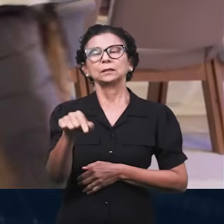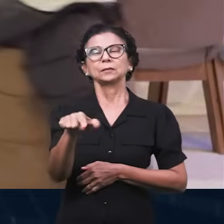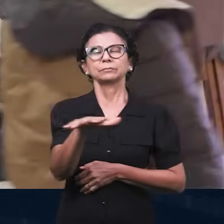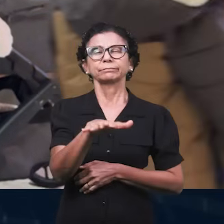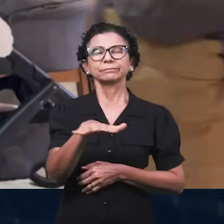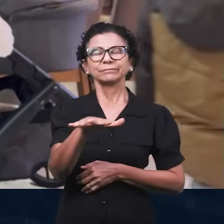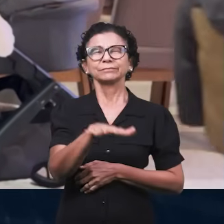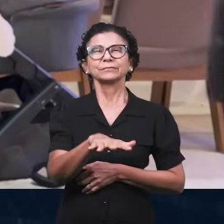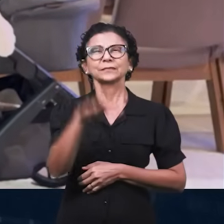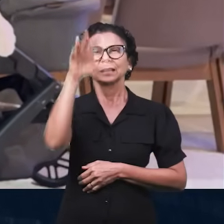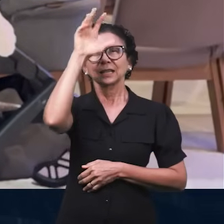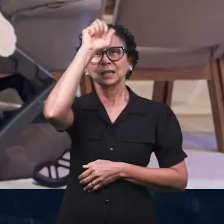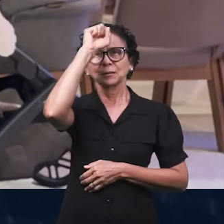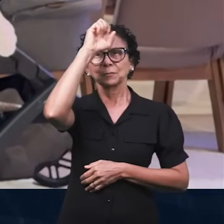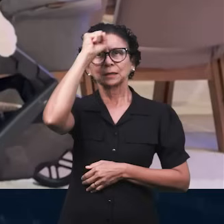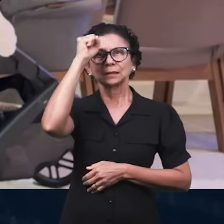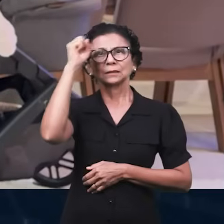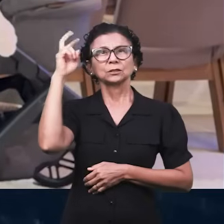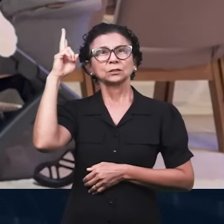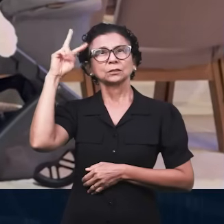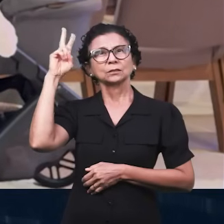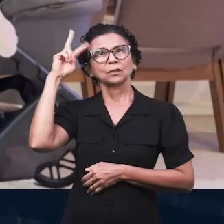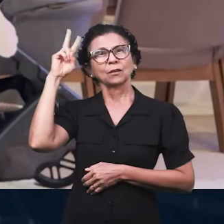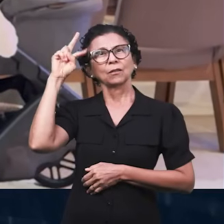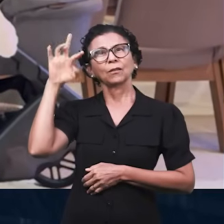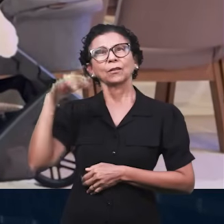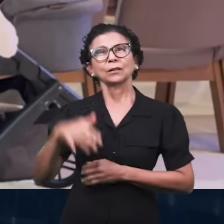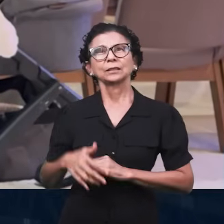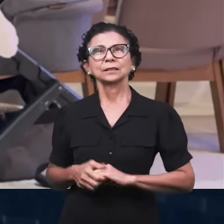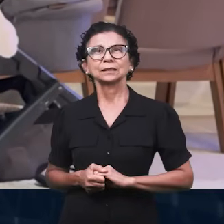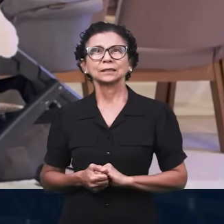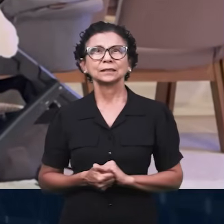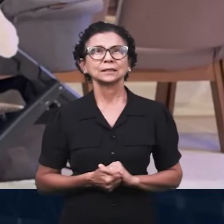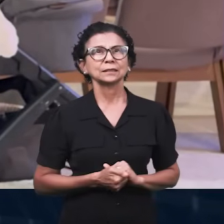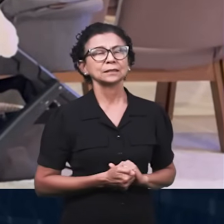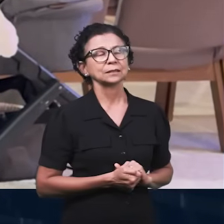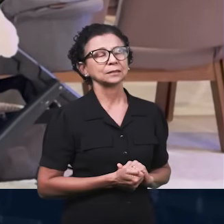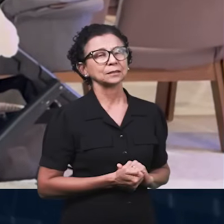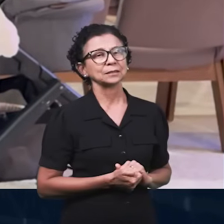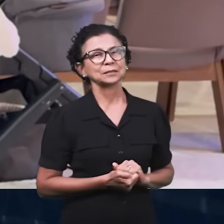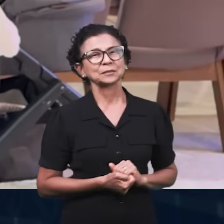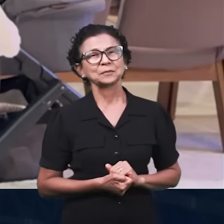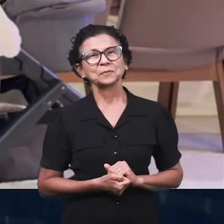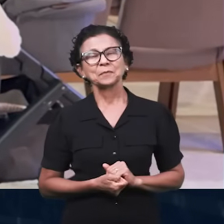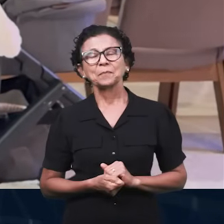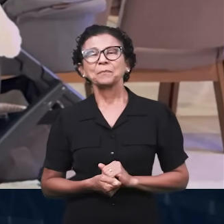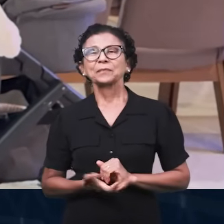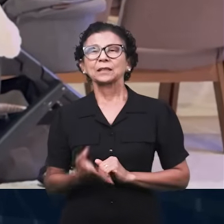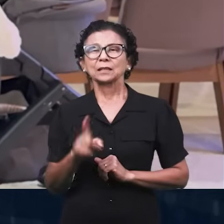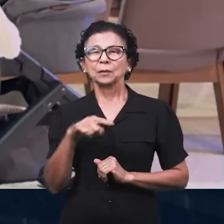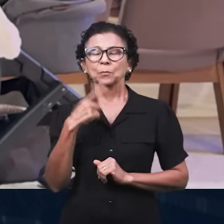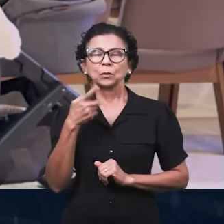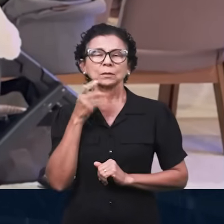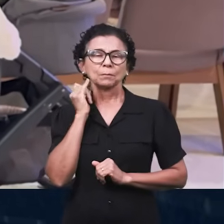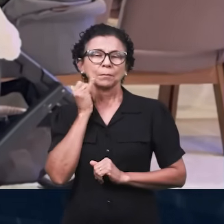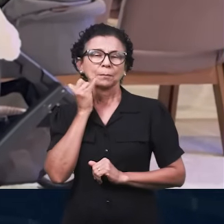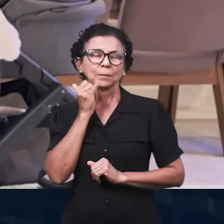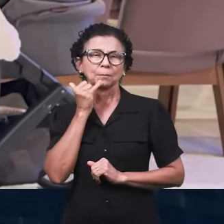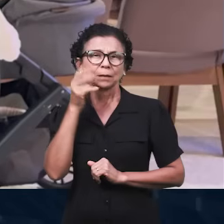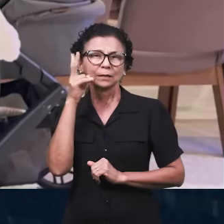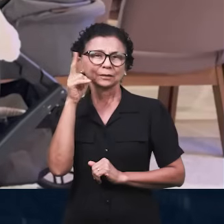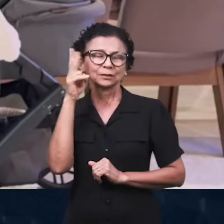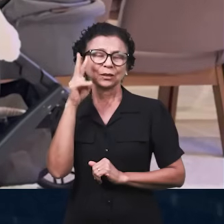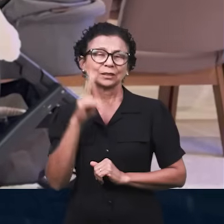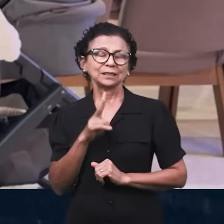eles aprendem muito as historinhas, chega no carro, em casa, nos contam as historinhas,